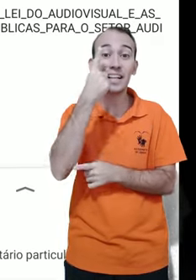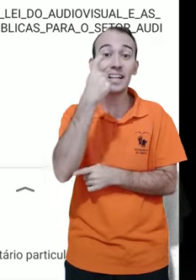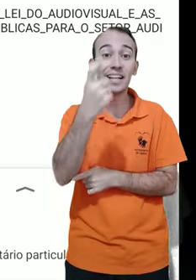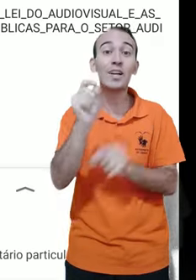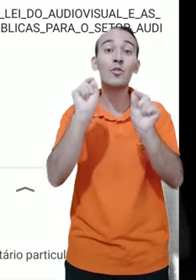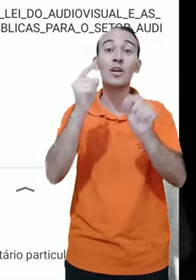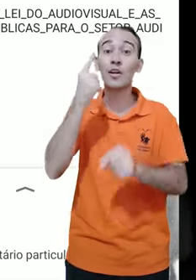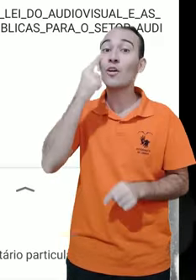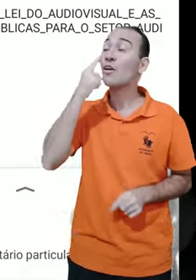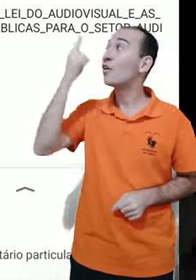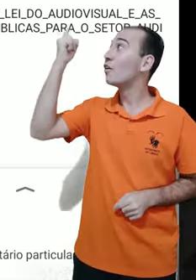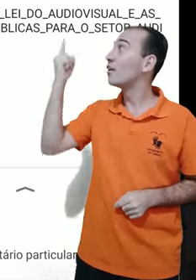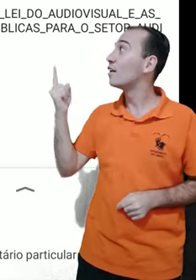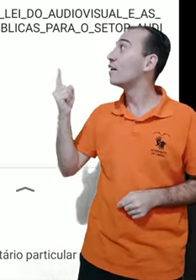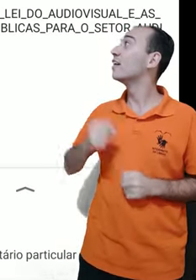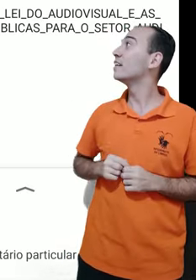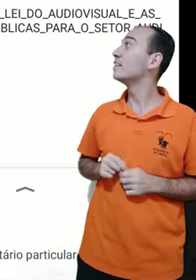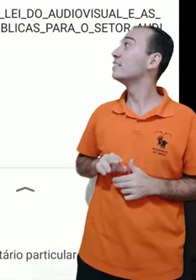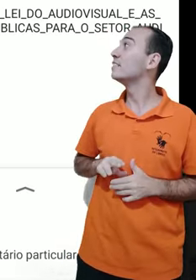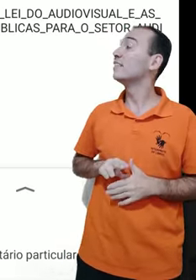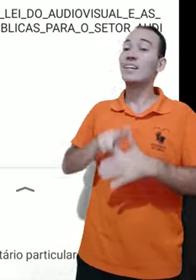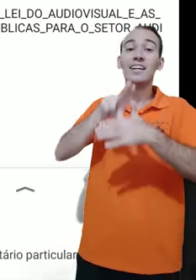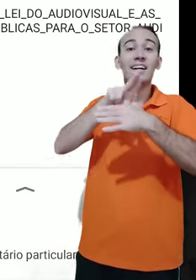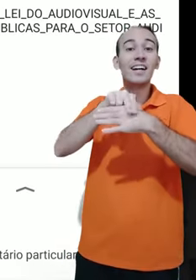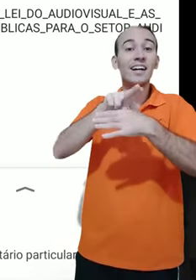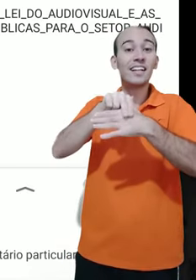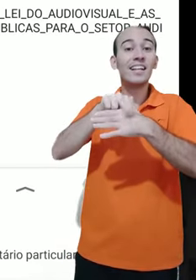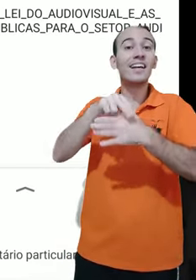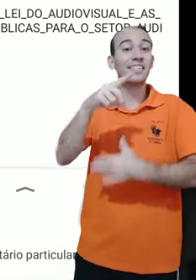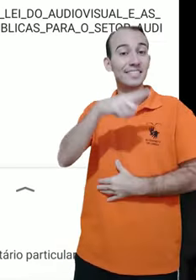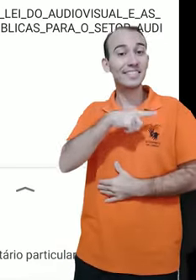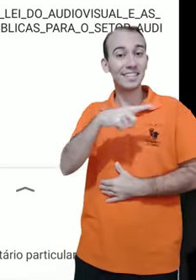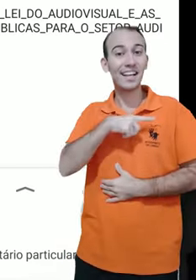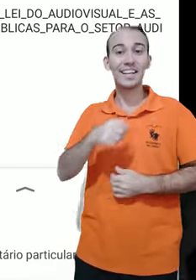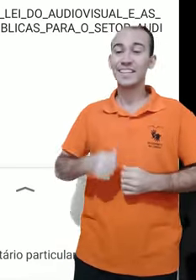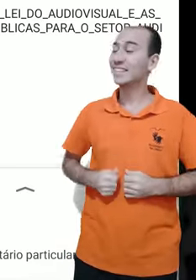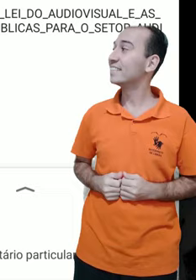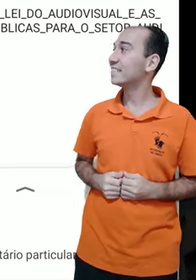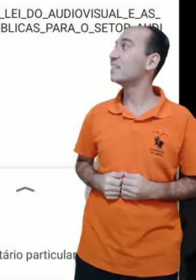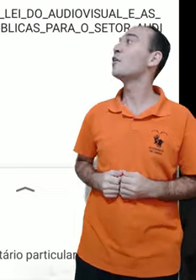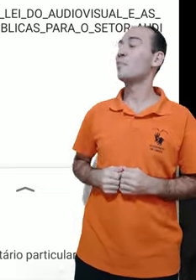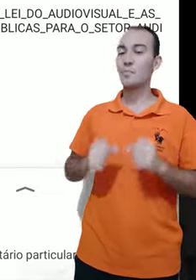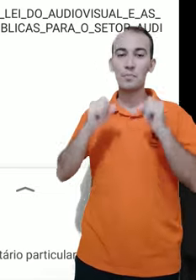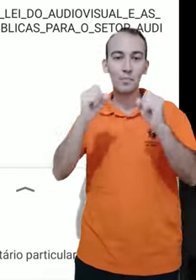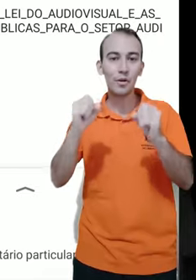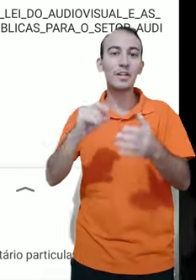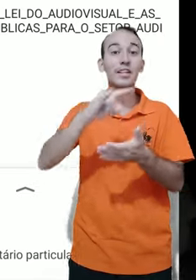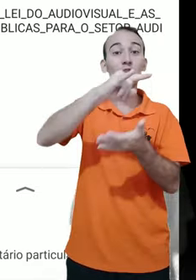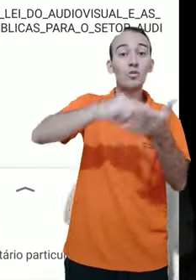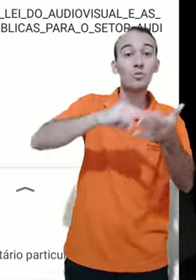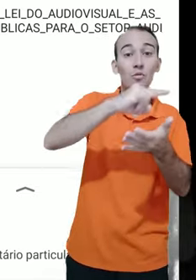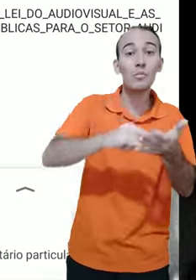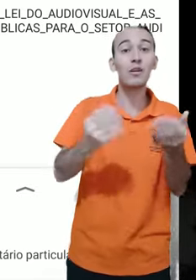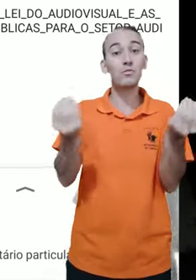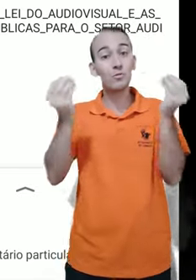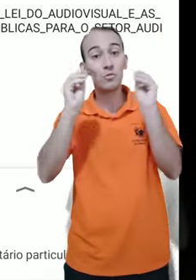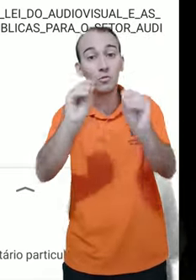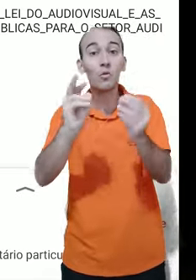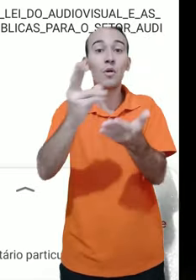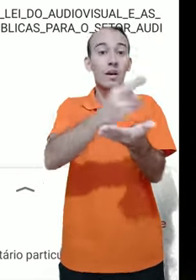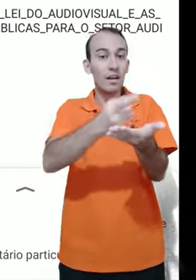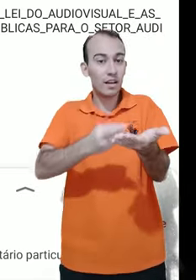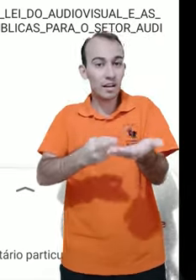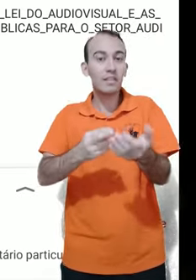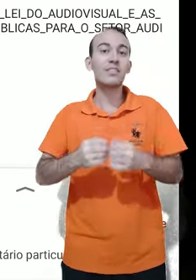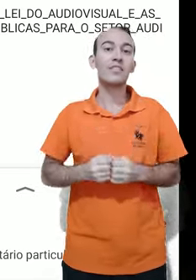questão importante sobre as atividades é que o seu professor consegue inserir arquivos necessários para a realização da mesma como você pode ver